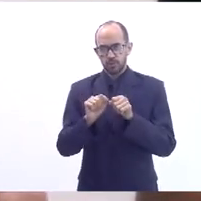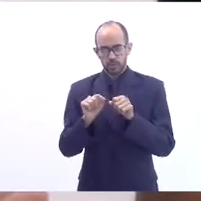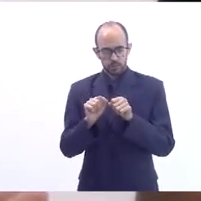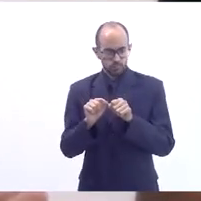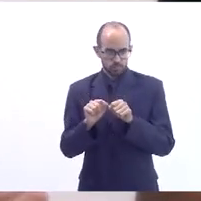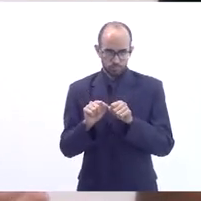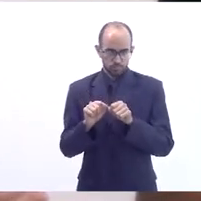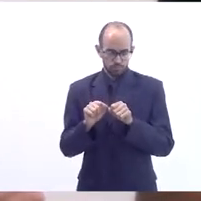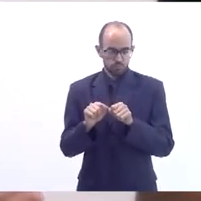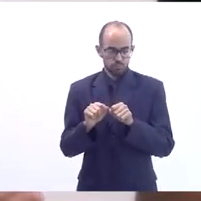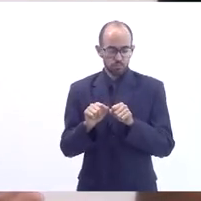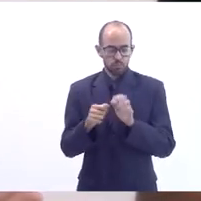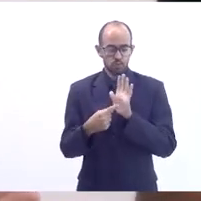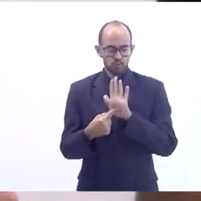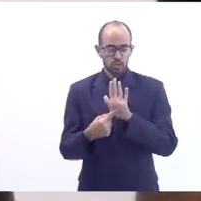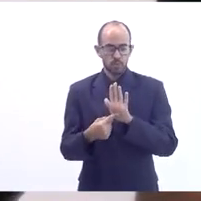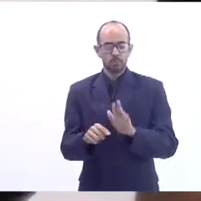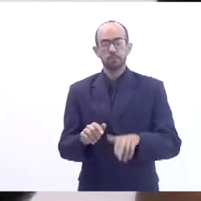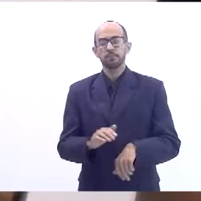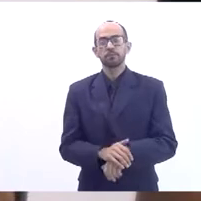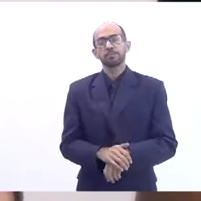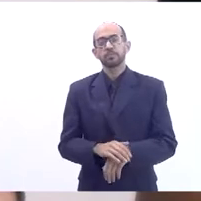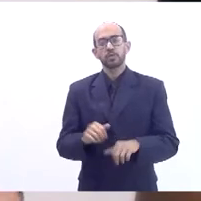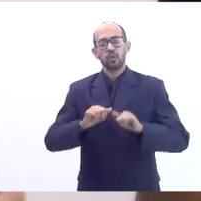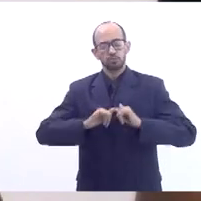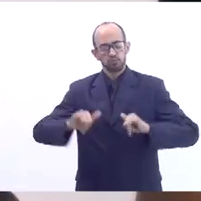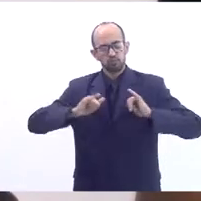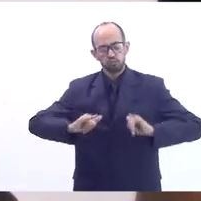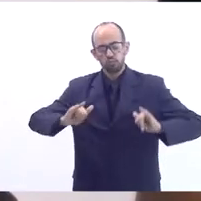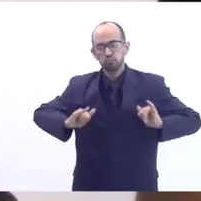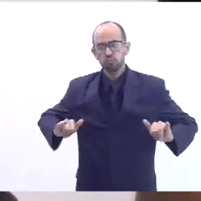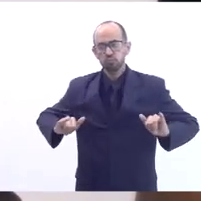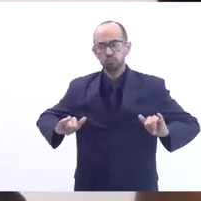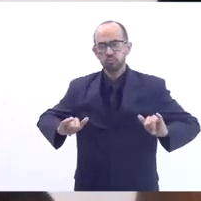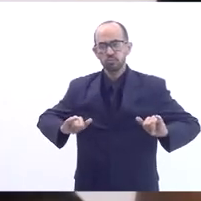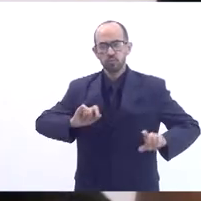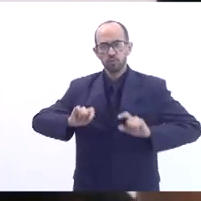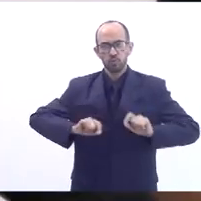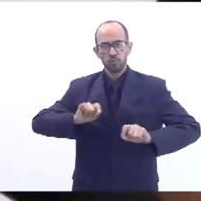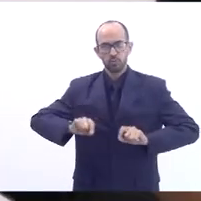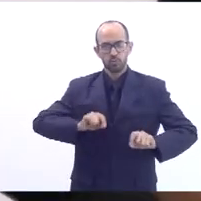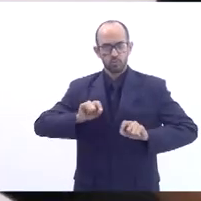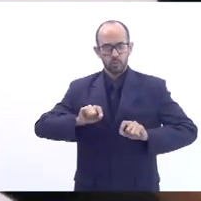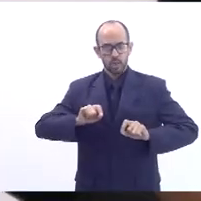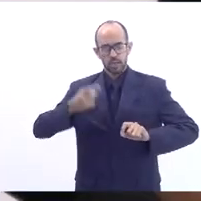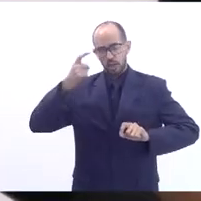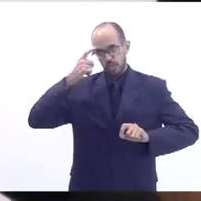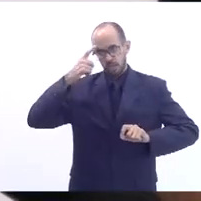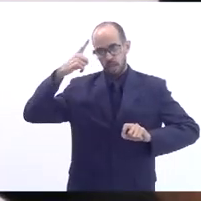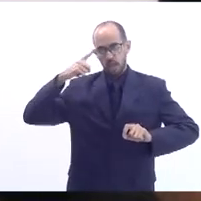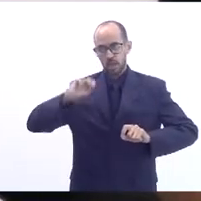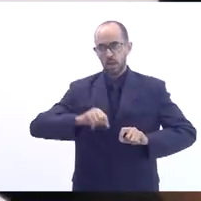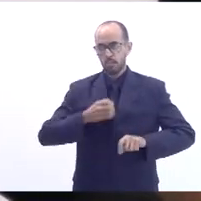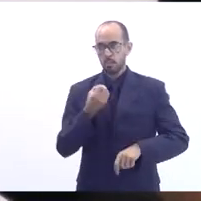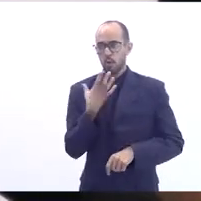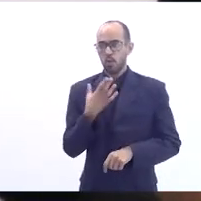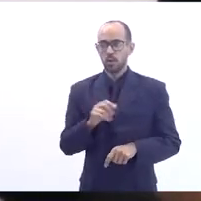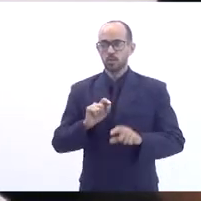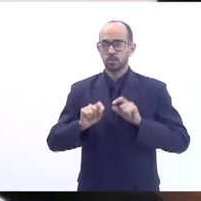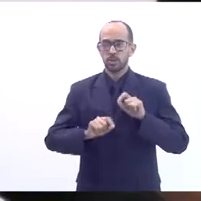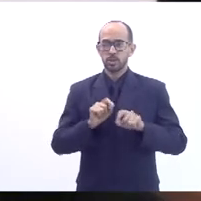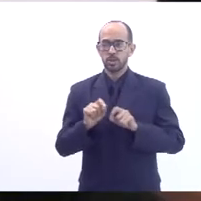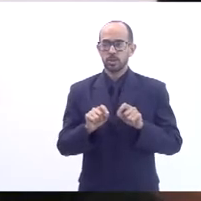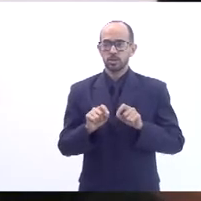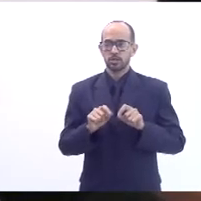e eu acho que é isso vamos espalhar essa Nessa onda de essa onda boa né